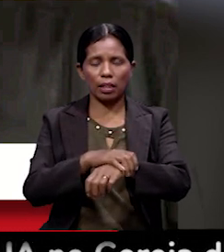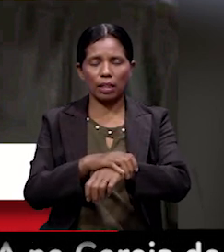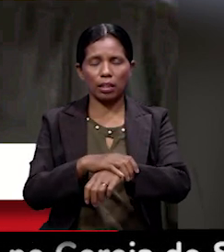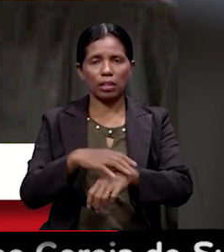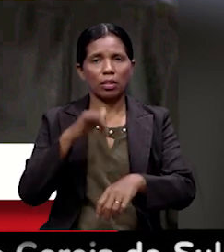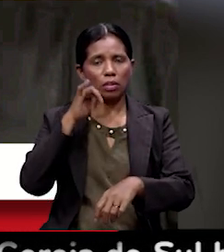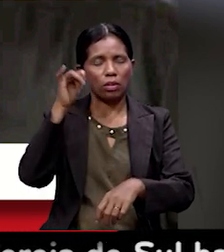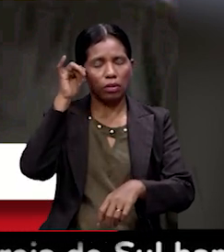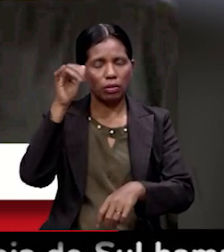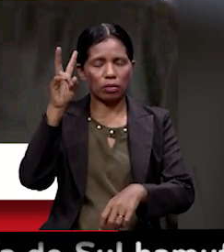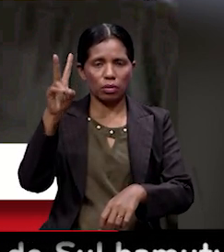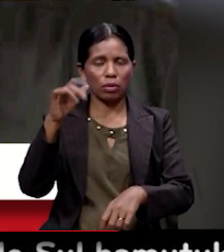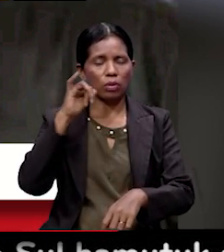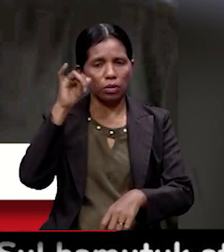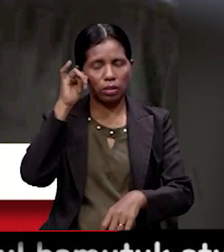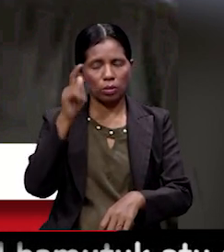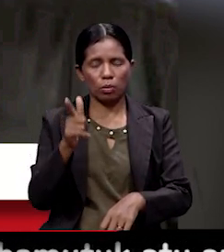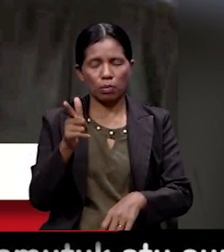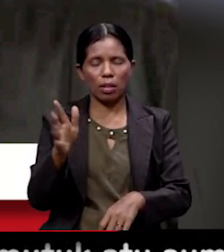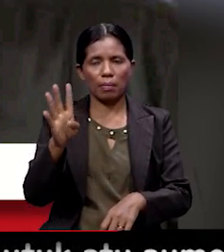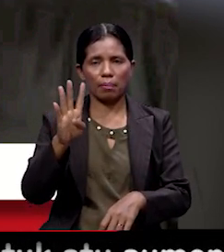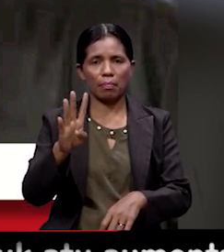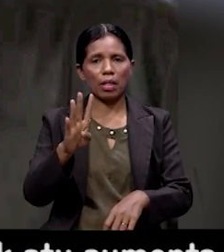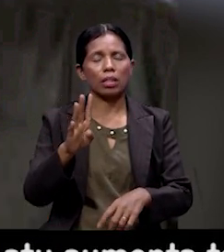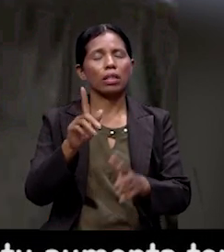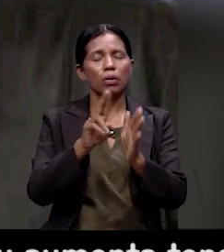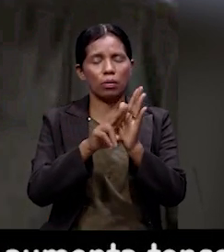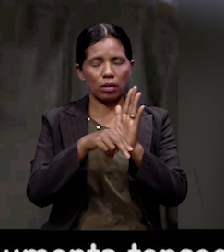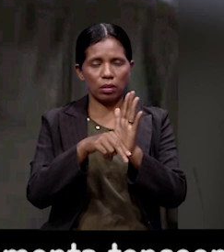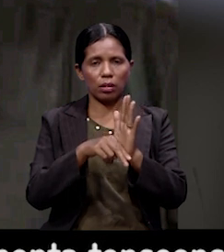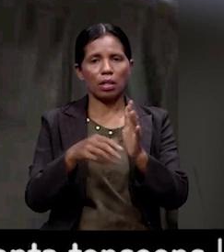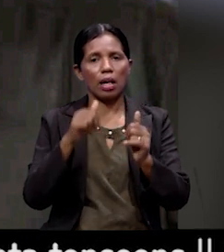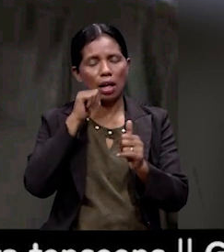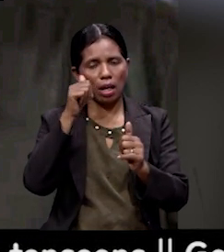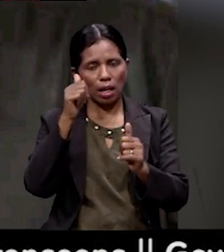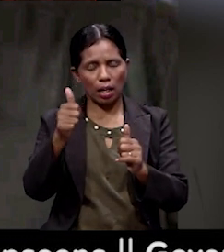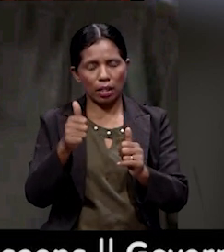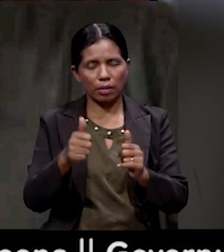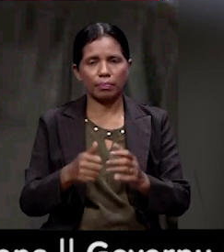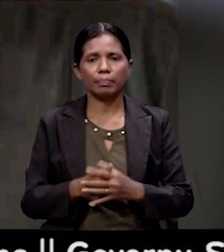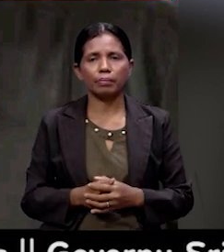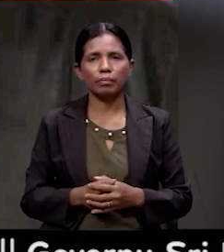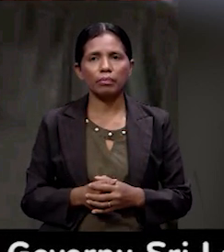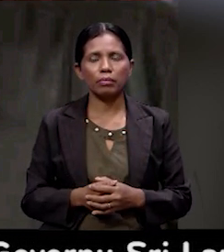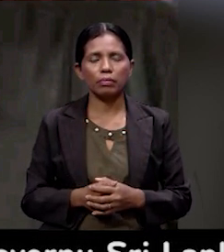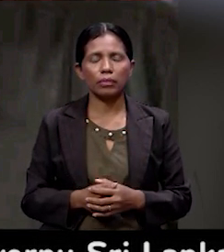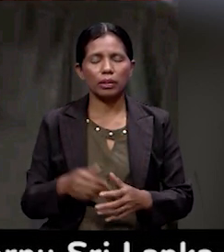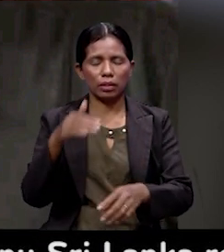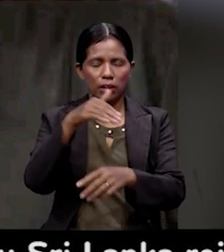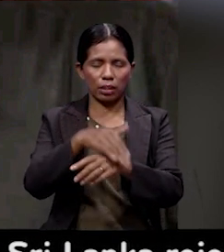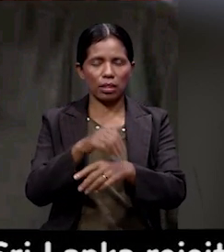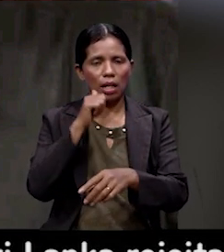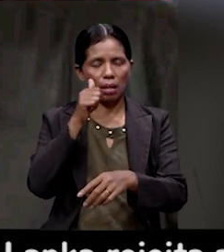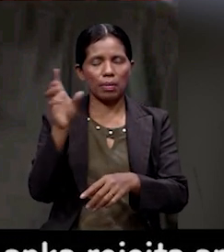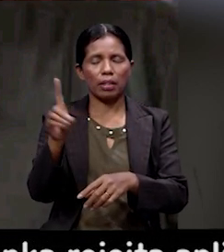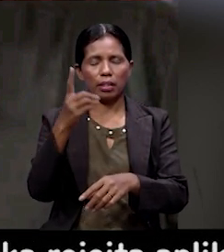horas, polsek 24 horas, oi pun halo 60 tal do, abang mak pun halo 70 jam. Cela usia lokrai kabar ada sa.